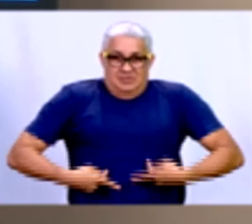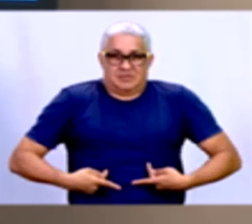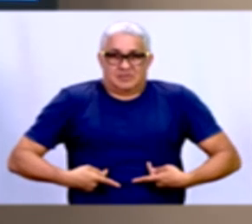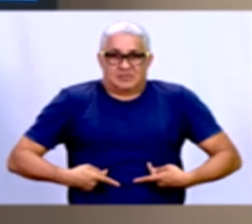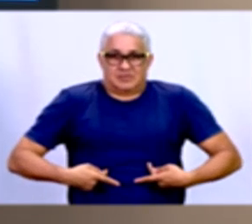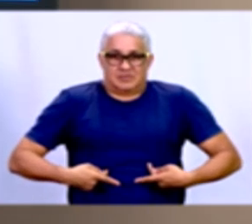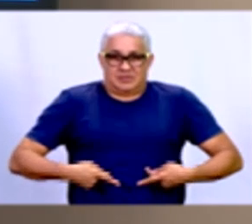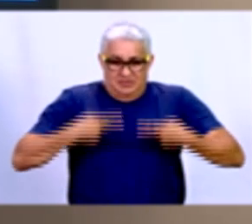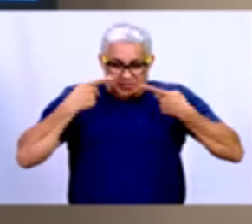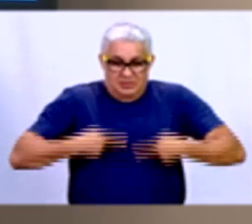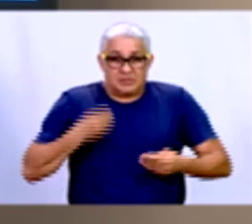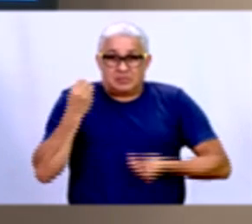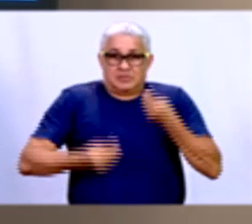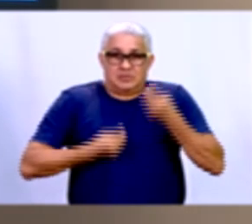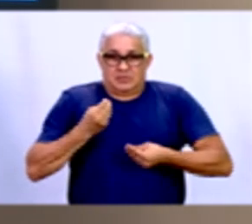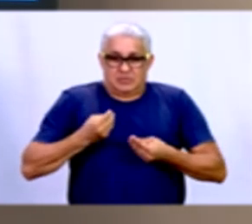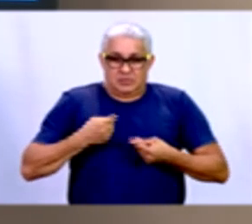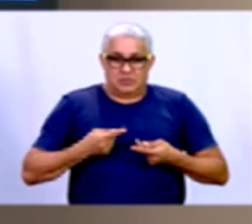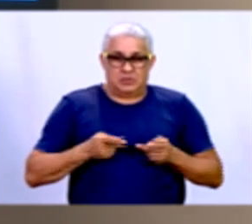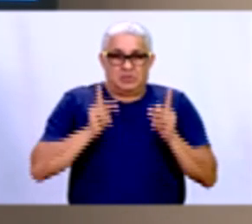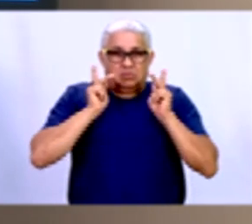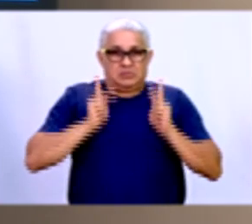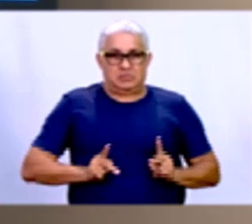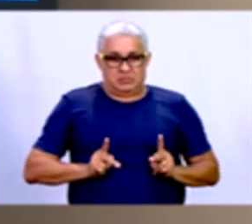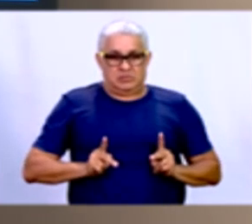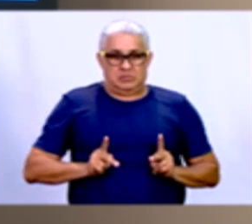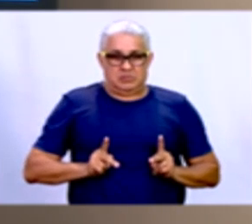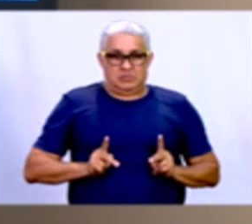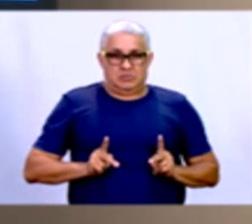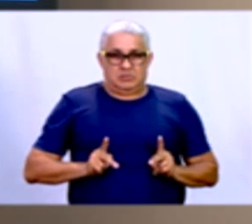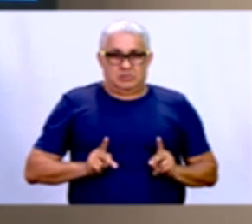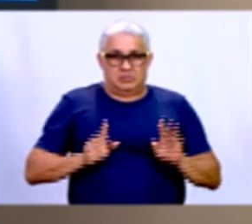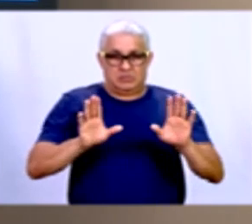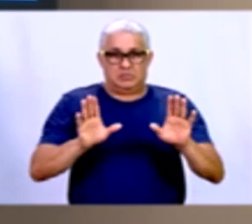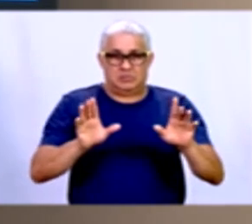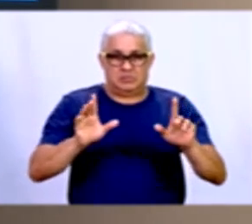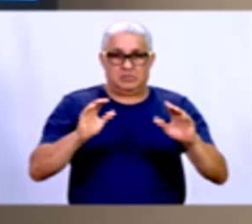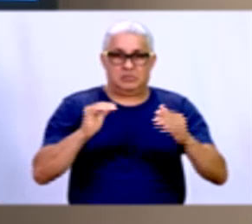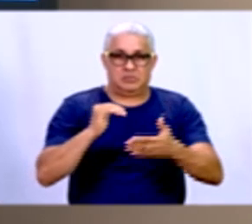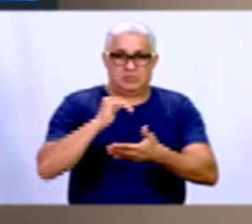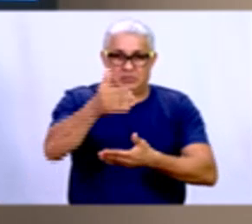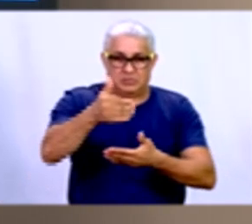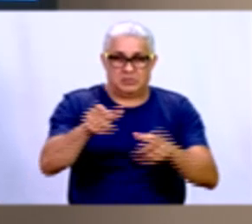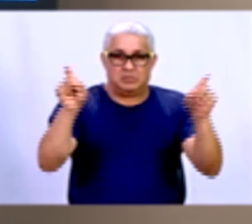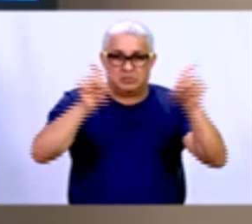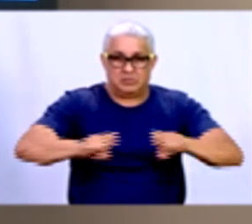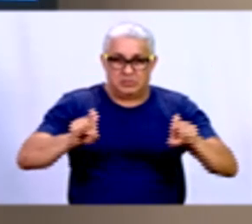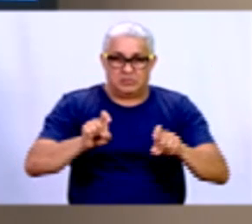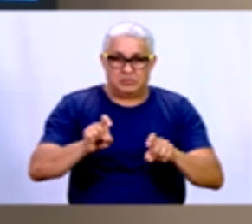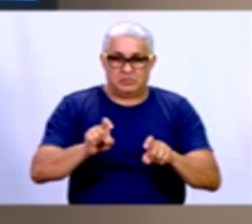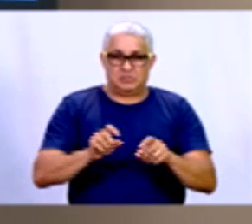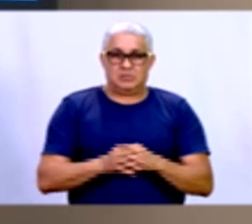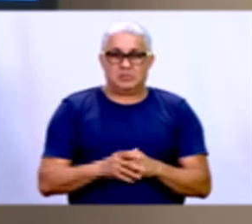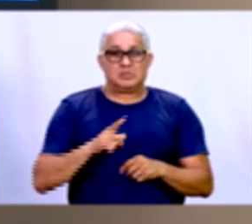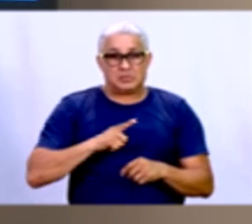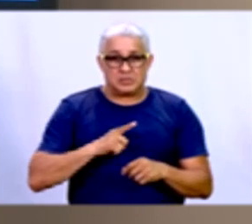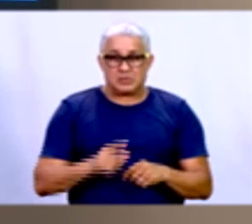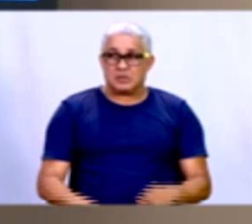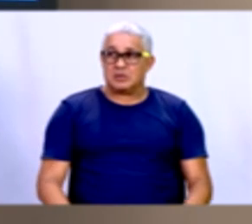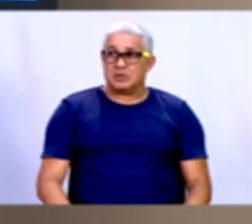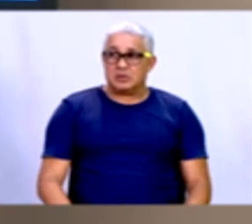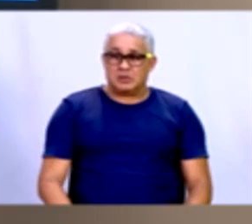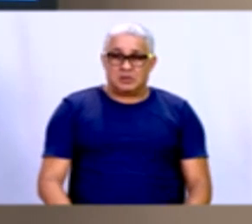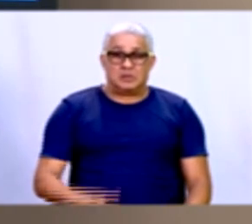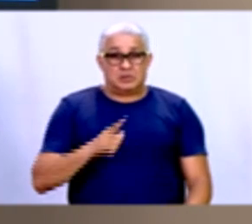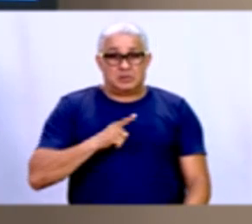né? Como vai ser a minha postura na frente do computador, né? Mas a ergonomia dos sistemas, a gente